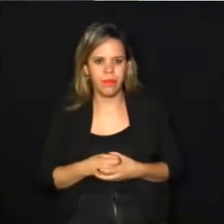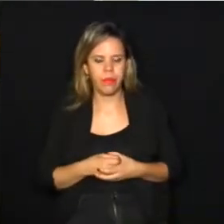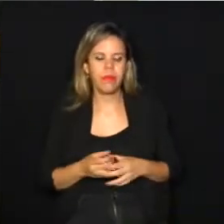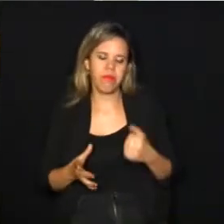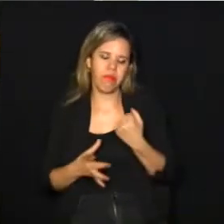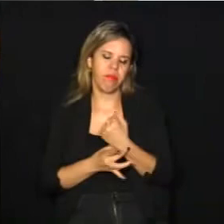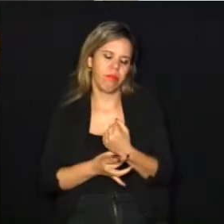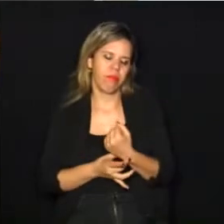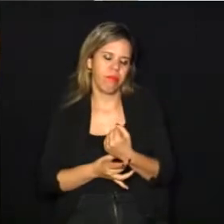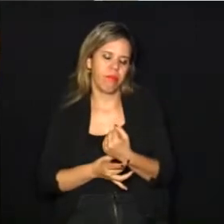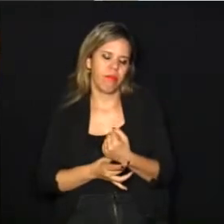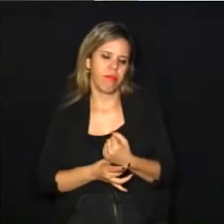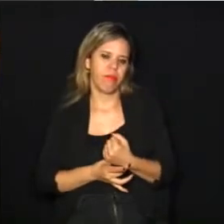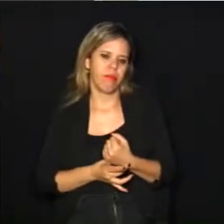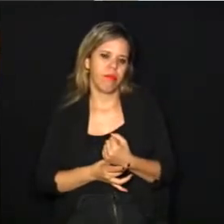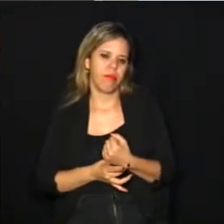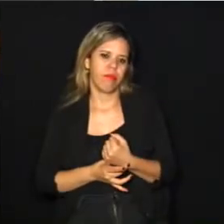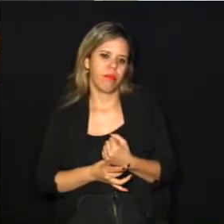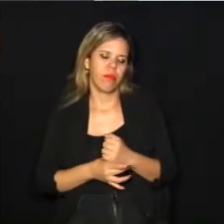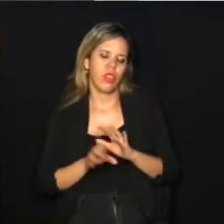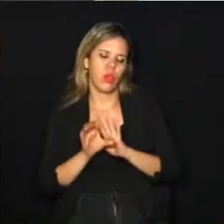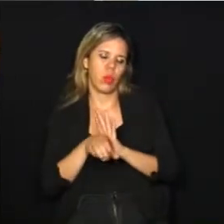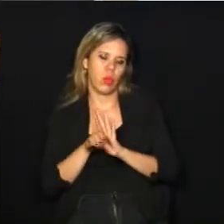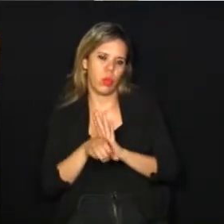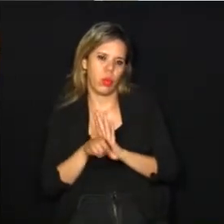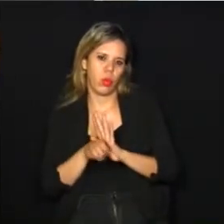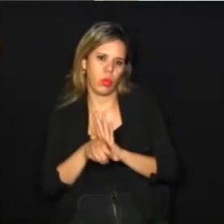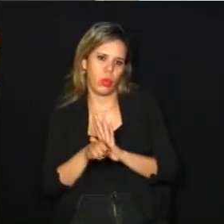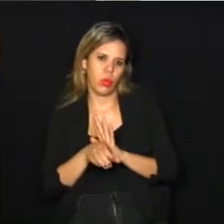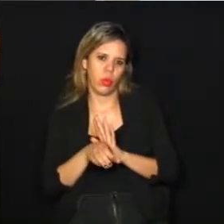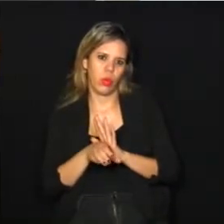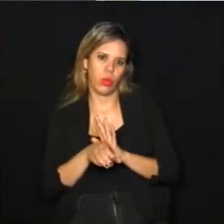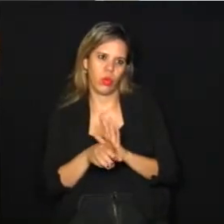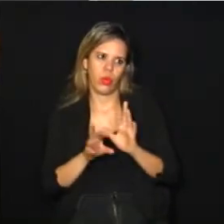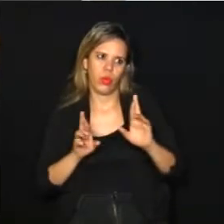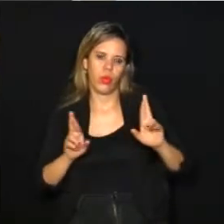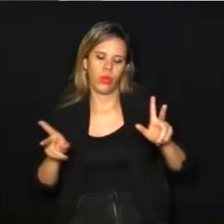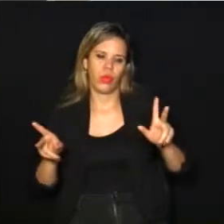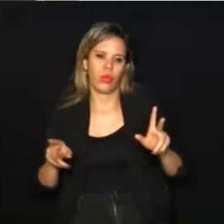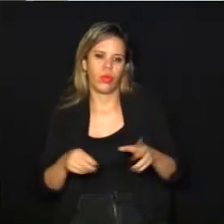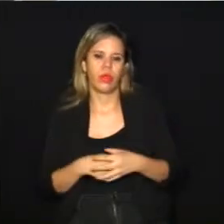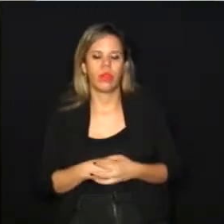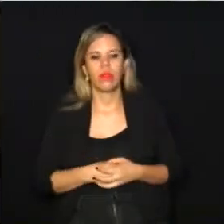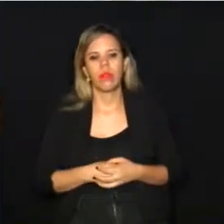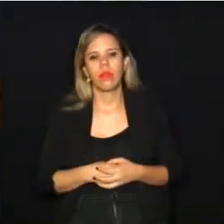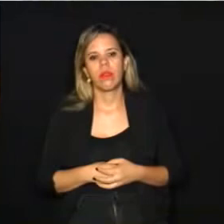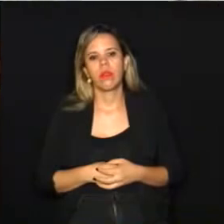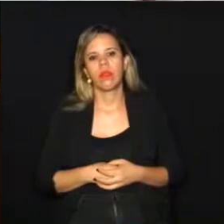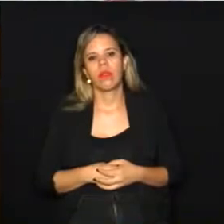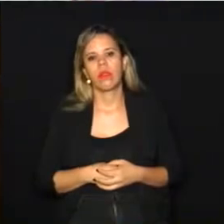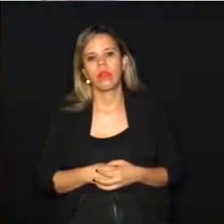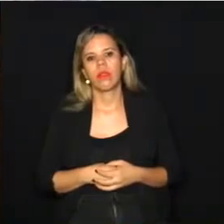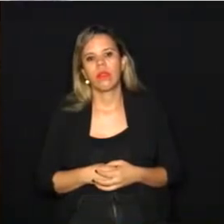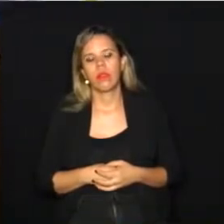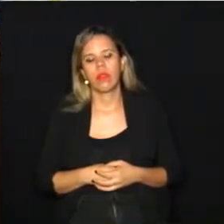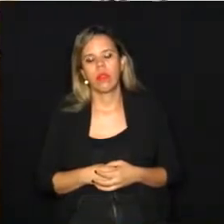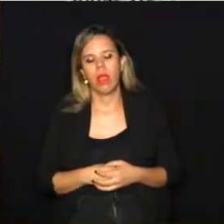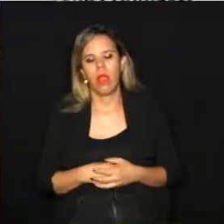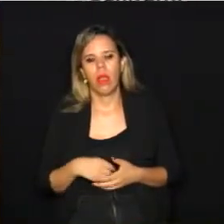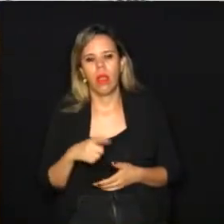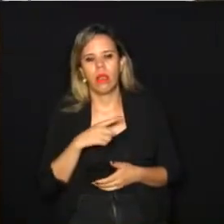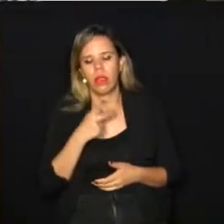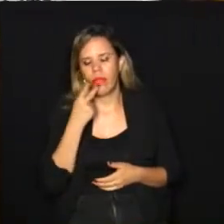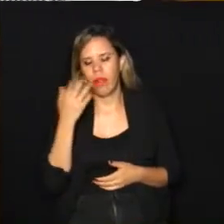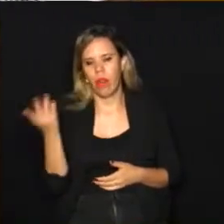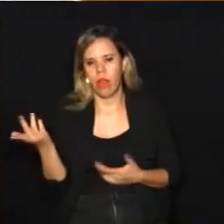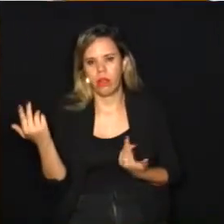segurança. Então, são conceitos ligeiramente diferentes, né? Eu tenho dito, e o senhor também,